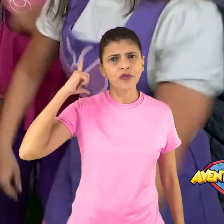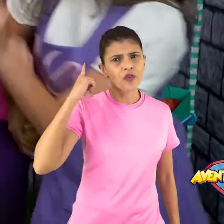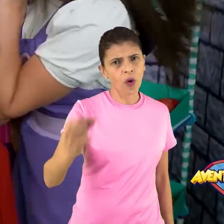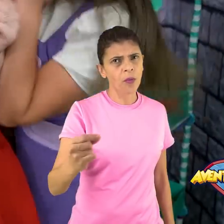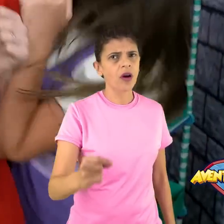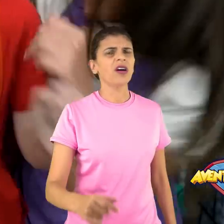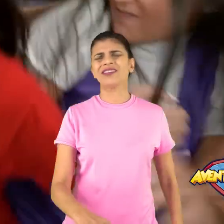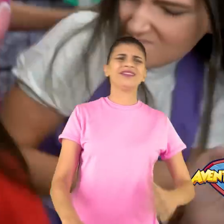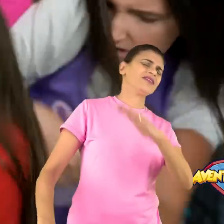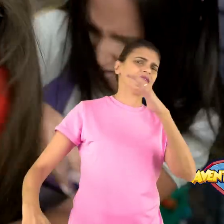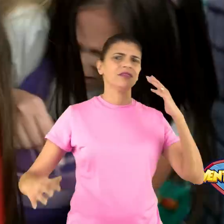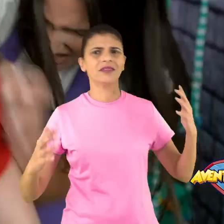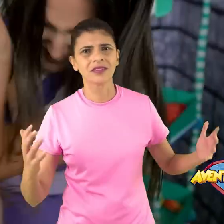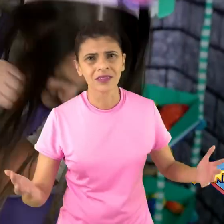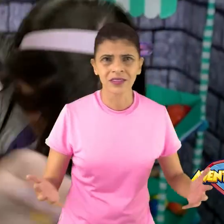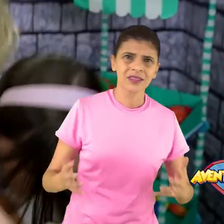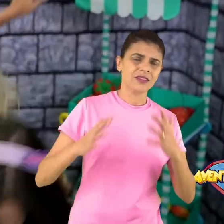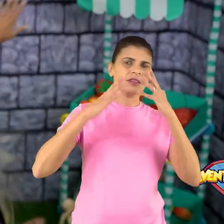daqui!